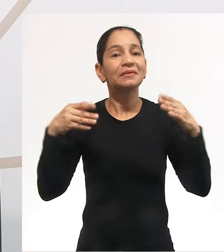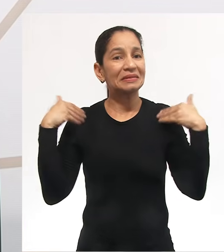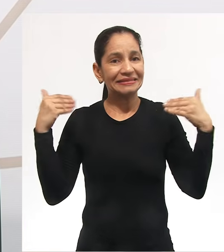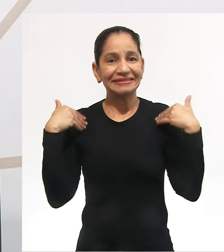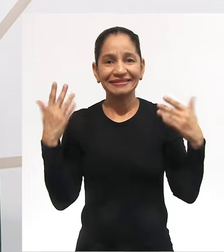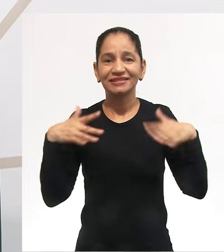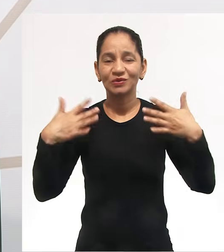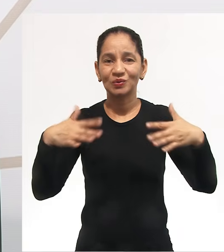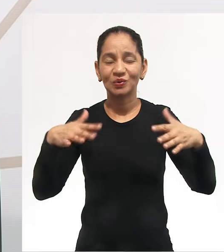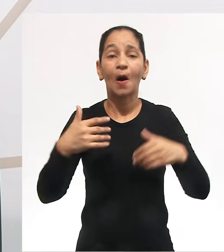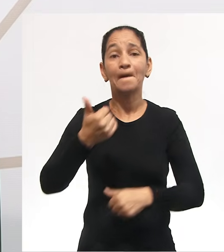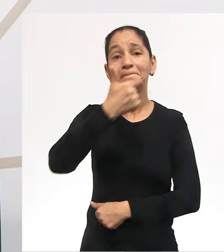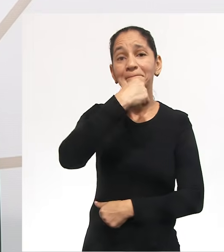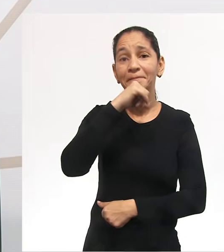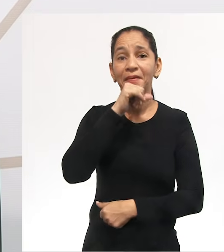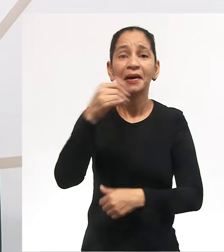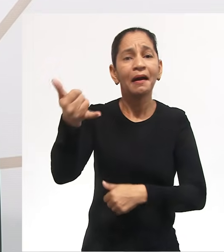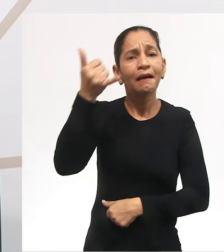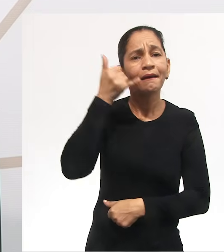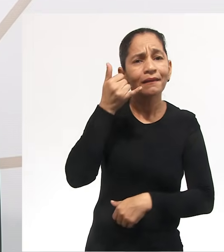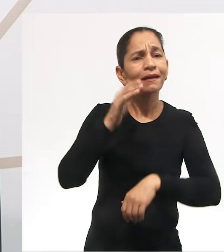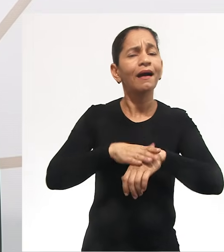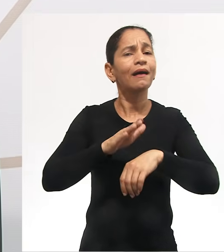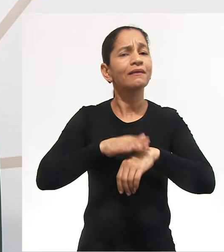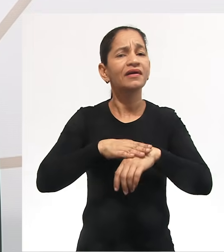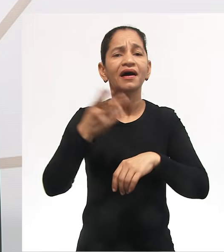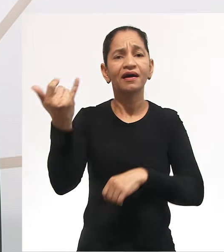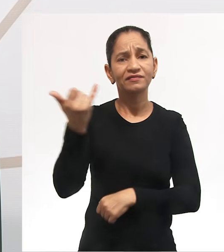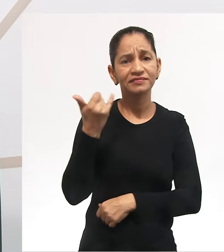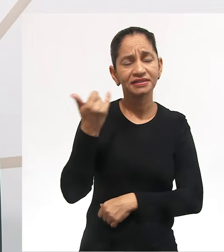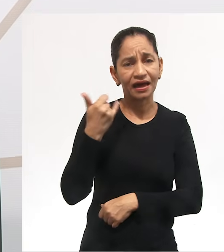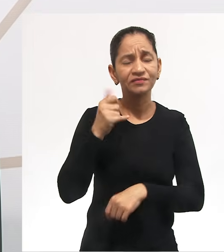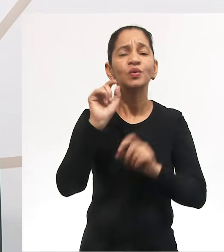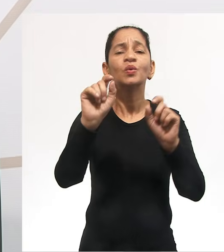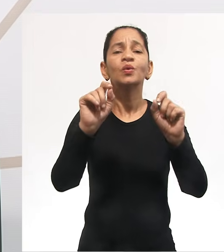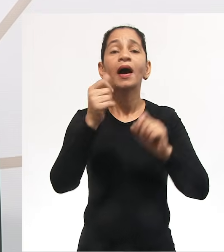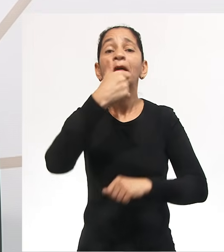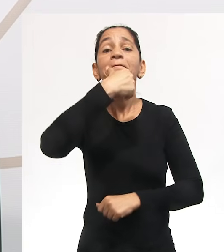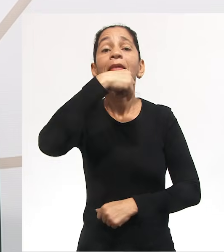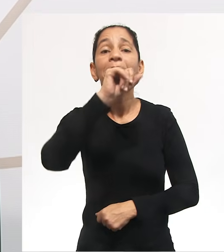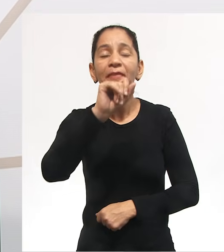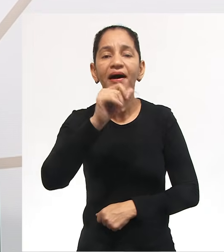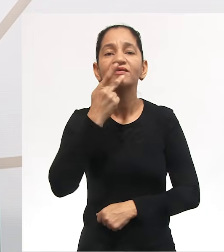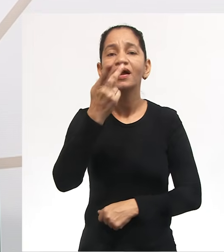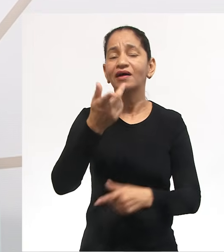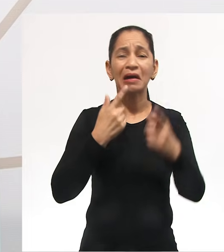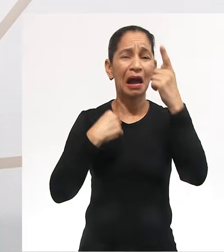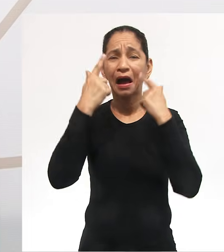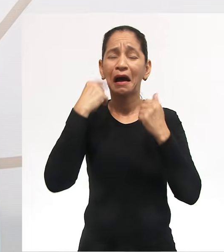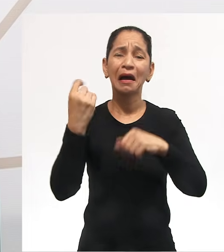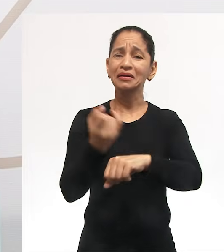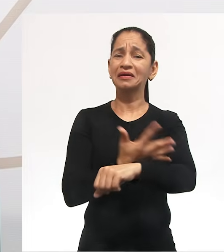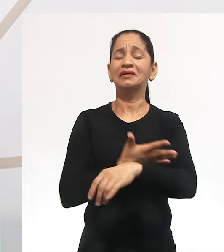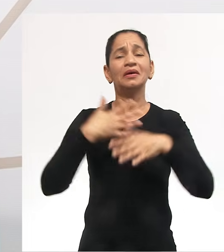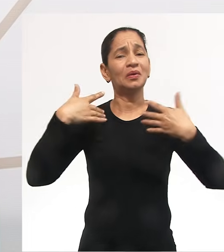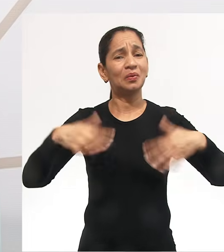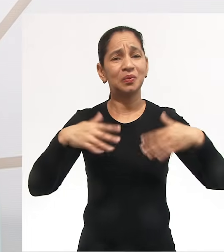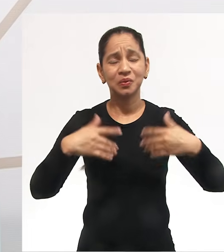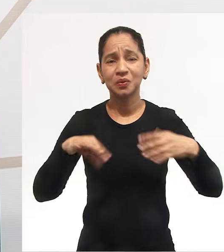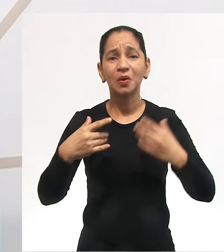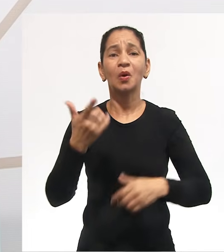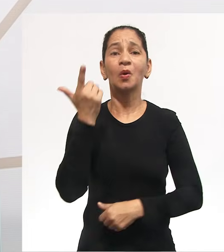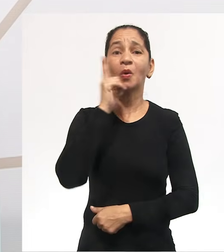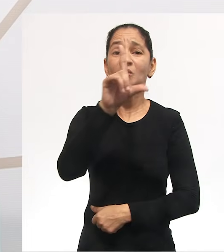o quadro. E assim, era sempre assim uma alegria, né? Tinha mãe que ligava, às vezes a